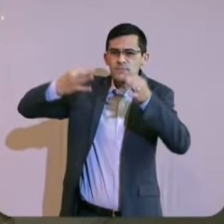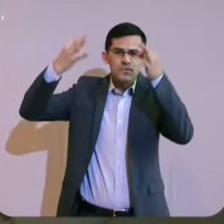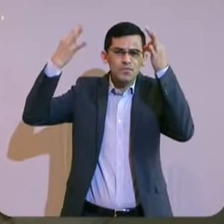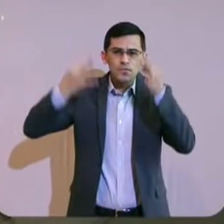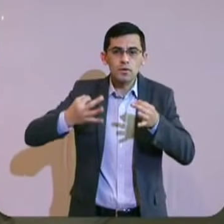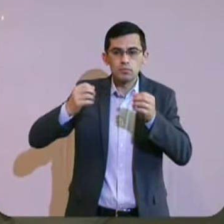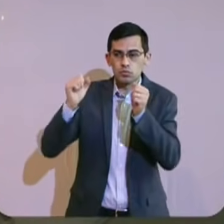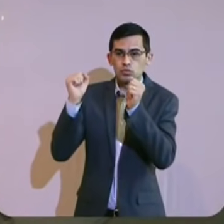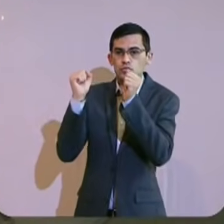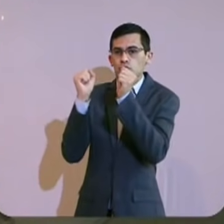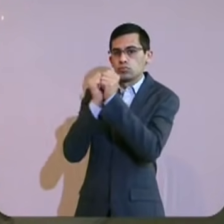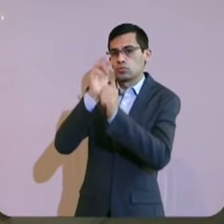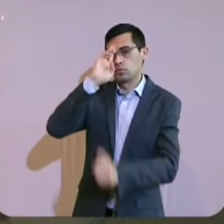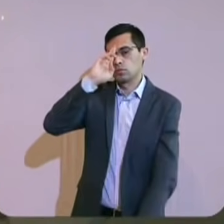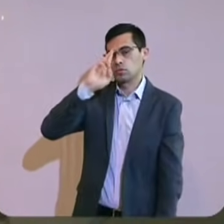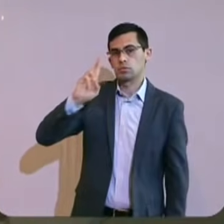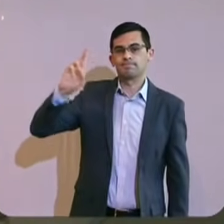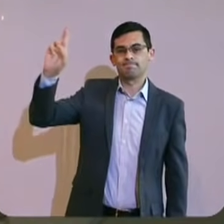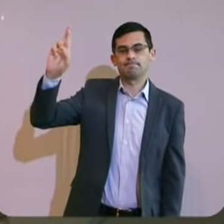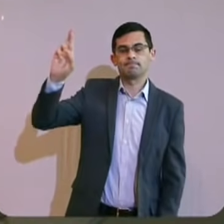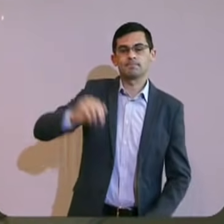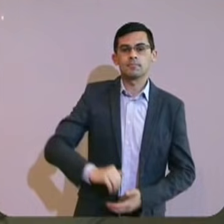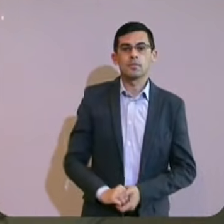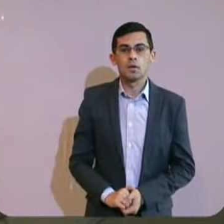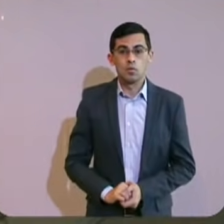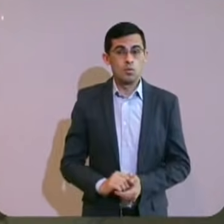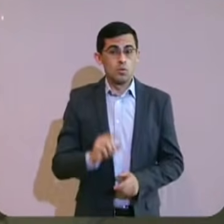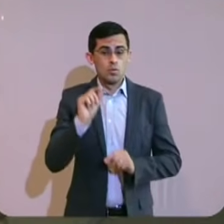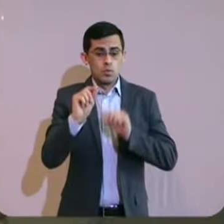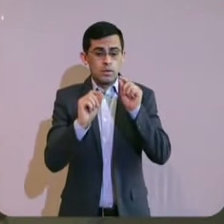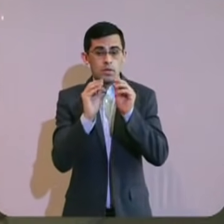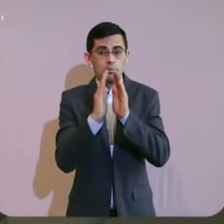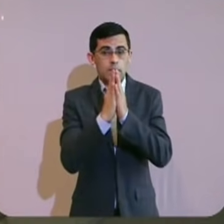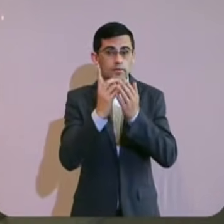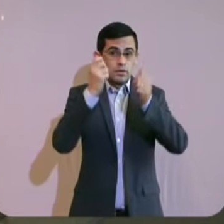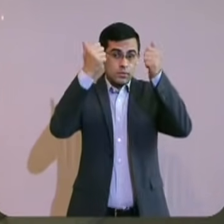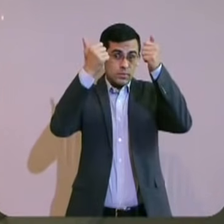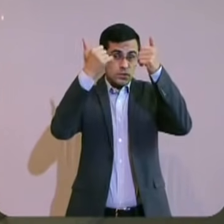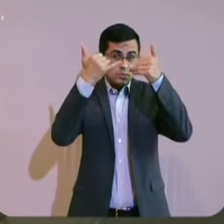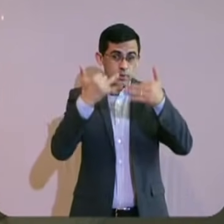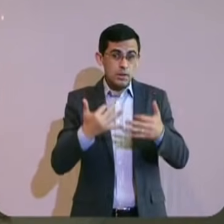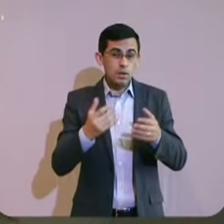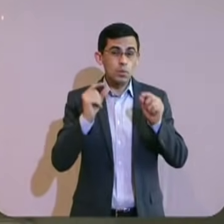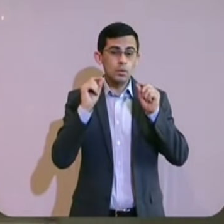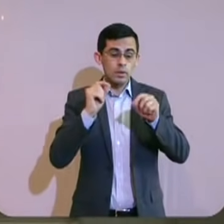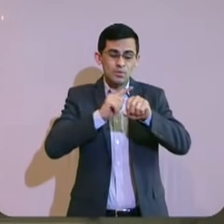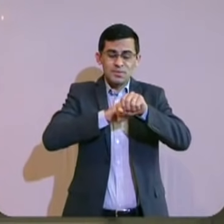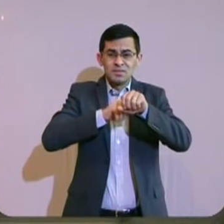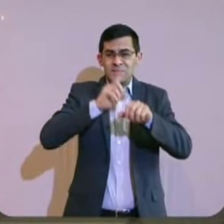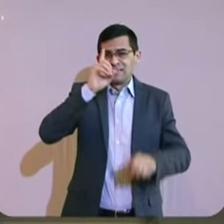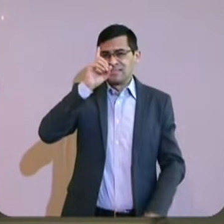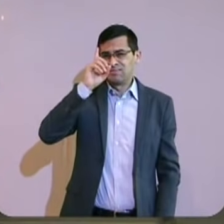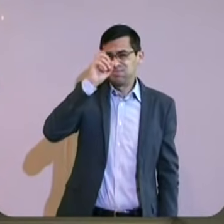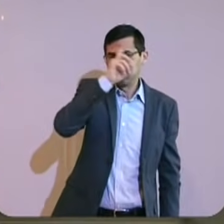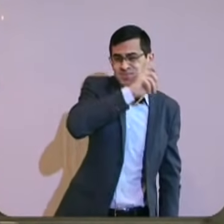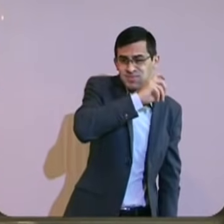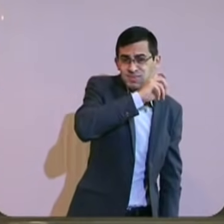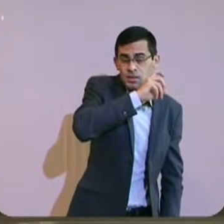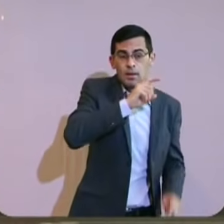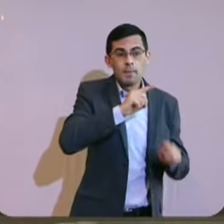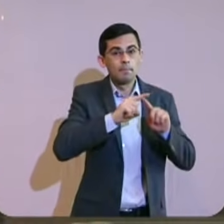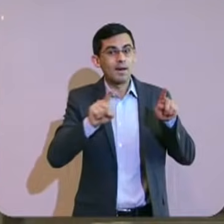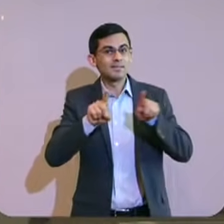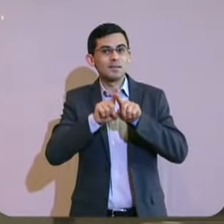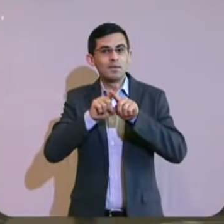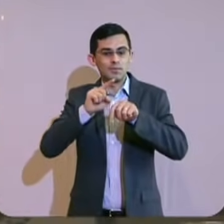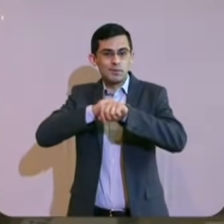inegociável com o Senhor. O que a Bíblia está dizendo é que nos tempos difíceis e também nos